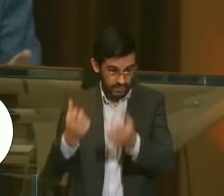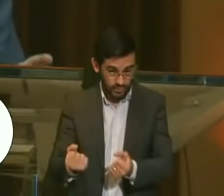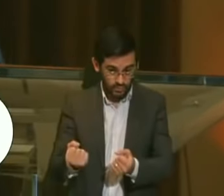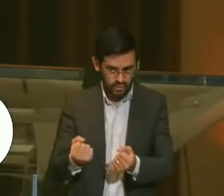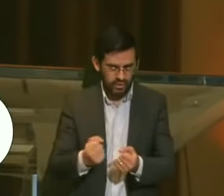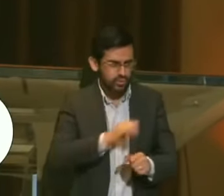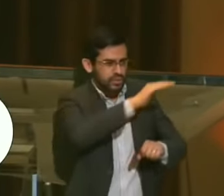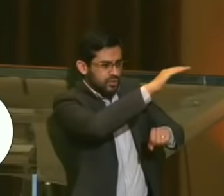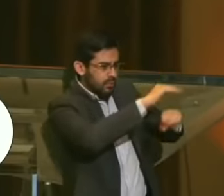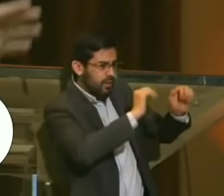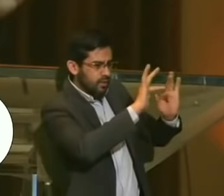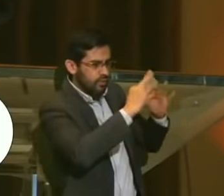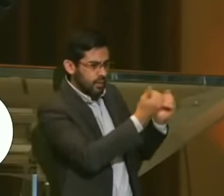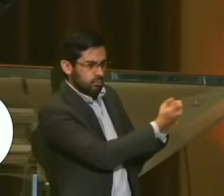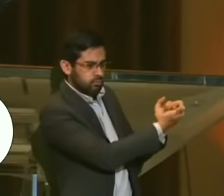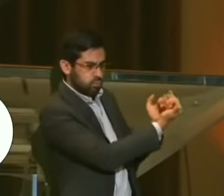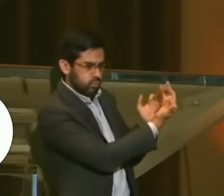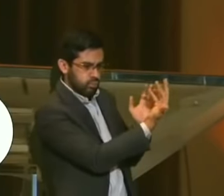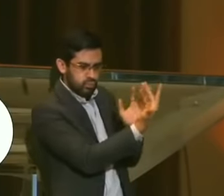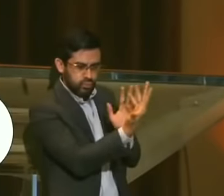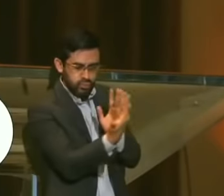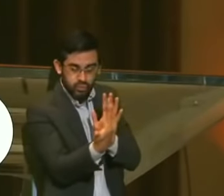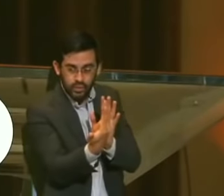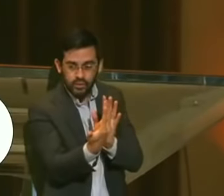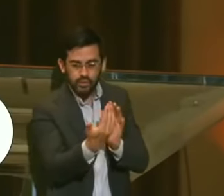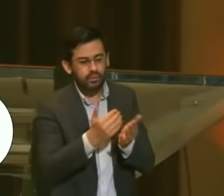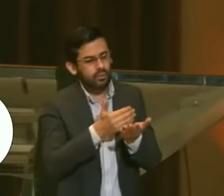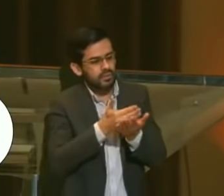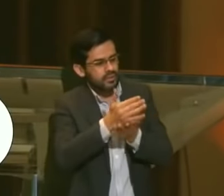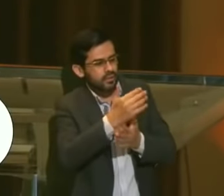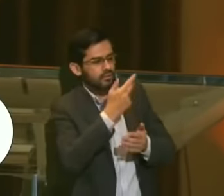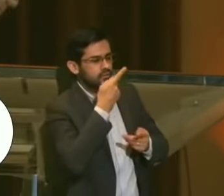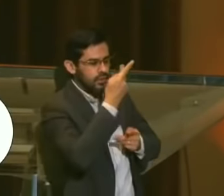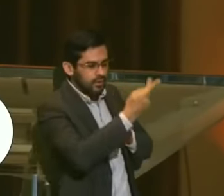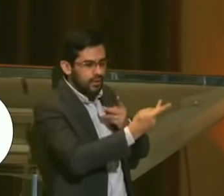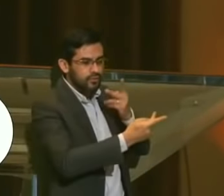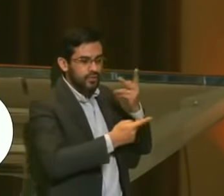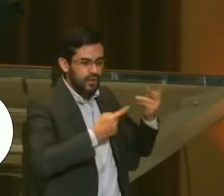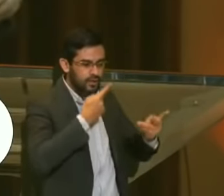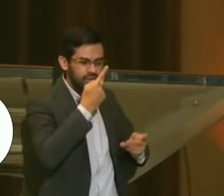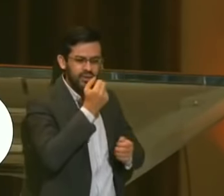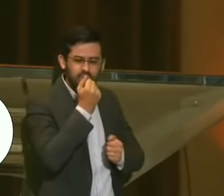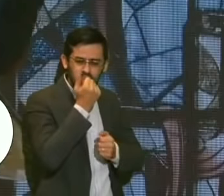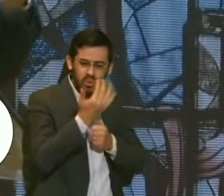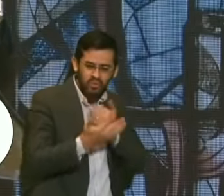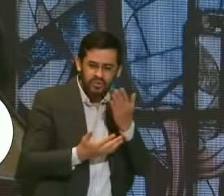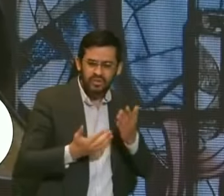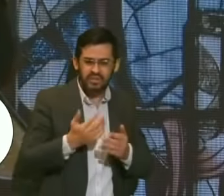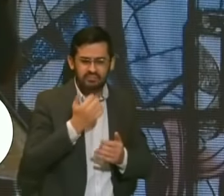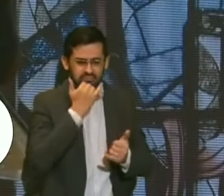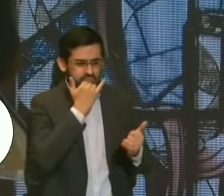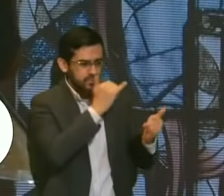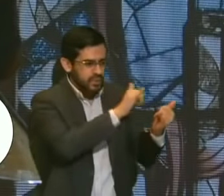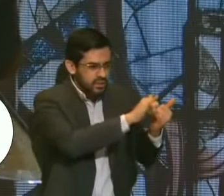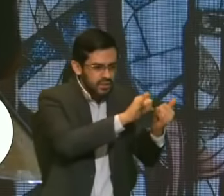isso. Chamei toda a família e comecei a dar a mensagem que ele tinha me dado de confissão, de